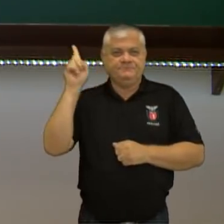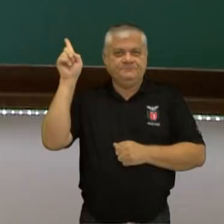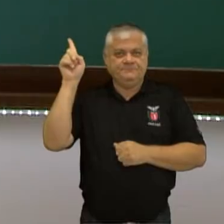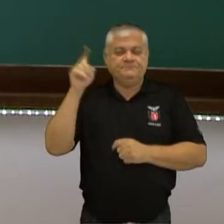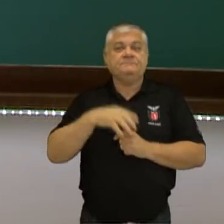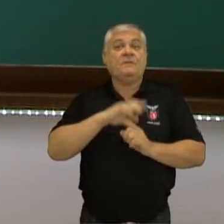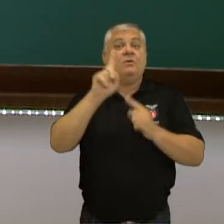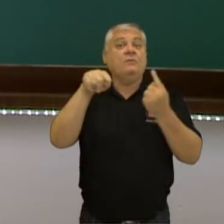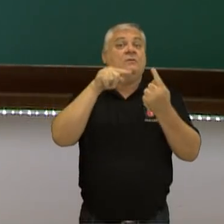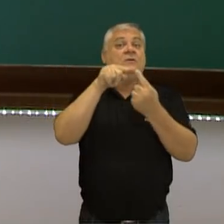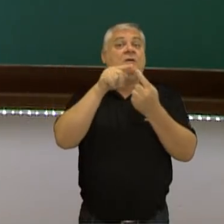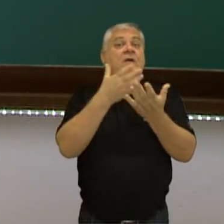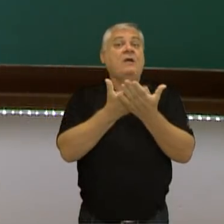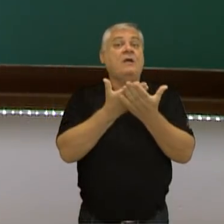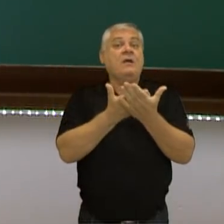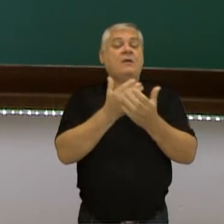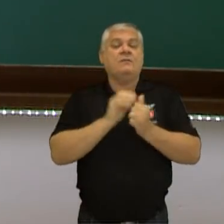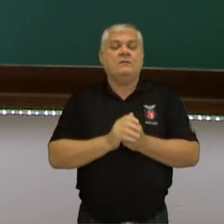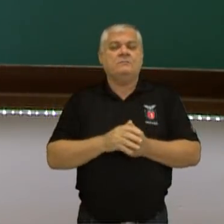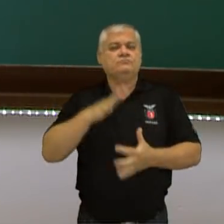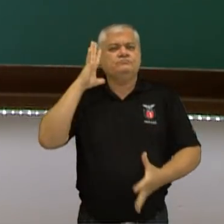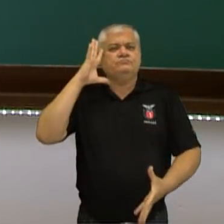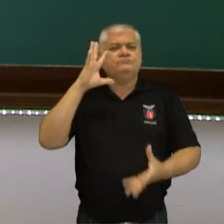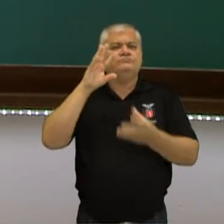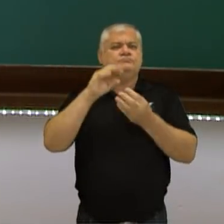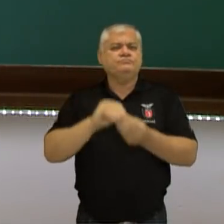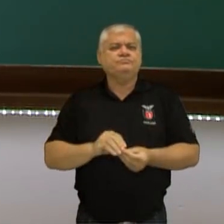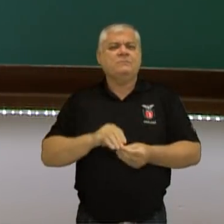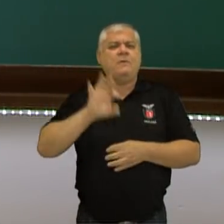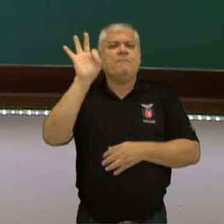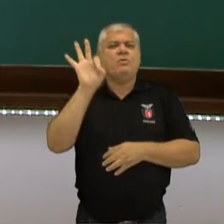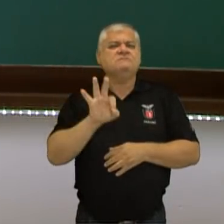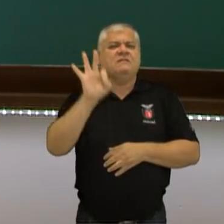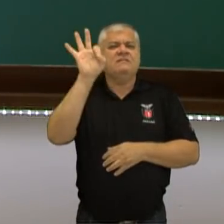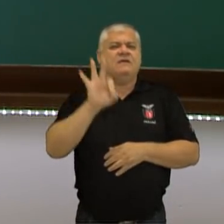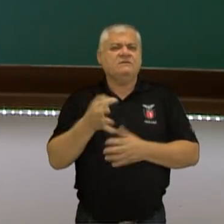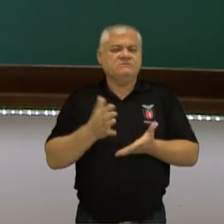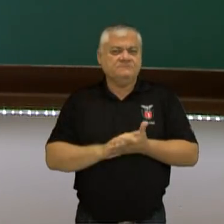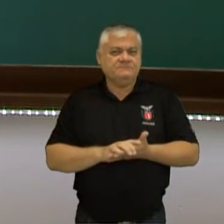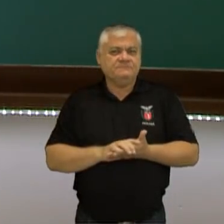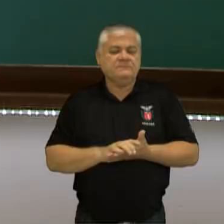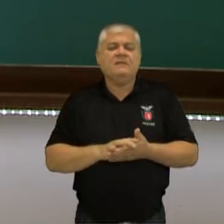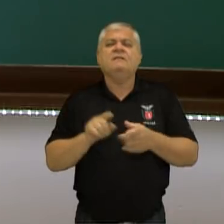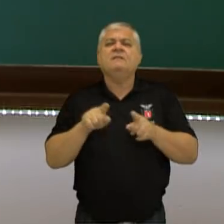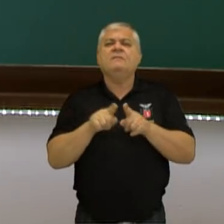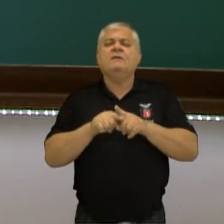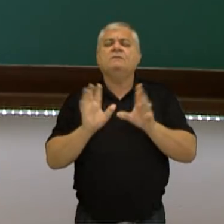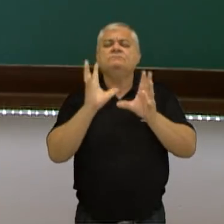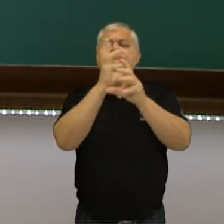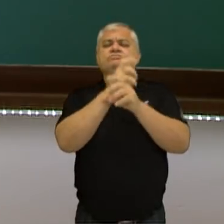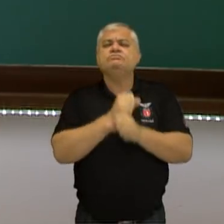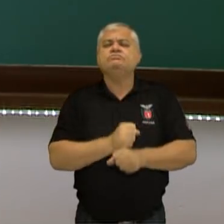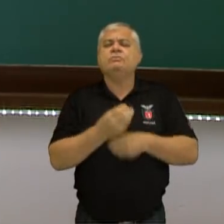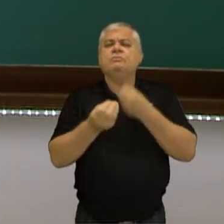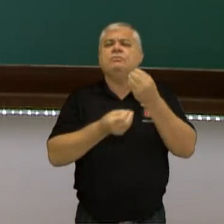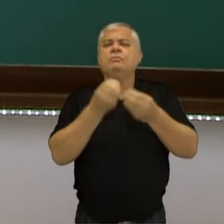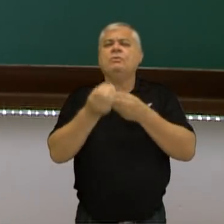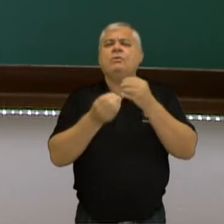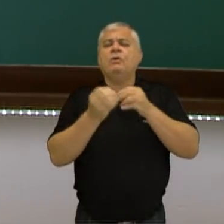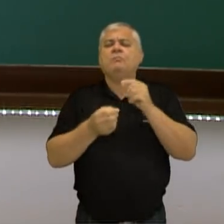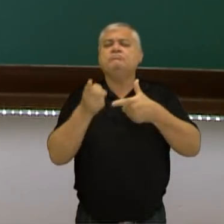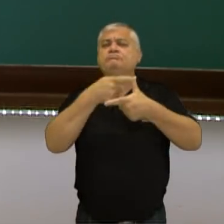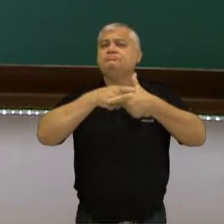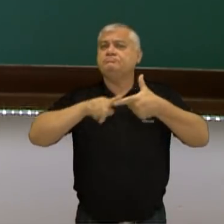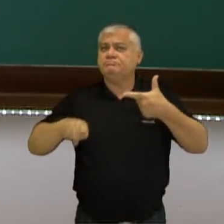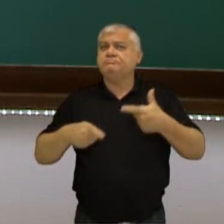O objetivo dessa aula é compreender o significado de porcentagem e calcular porcentagens a partir da noção de